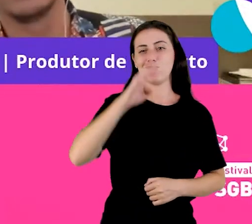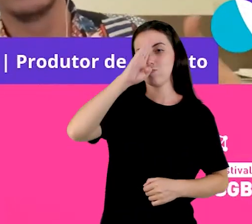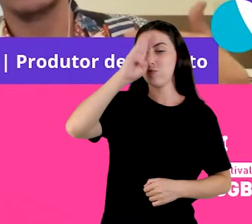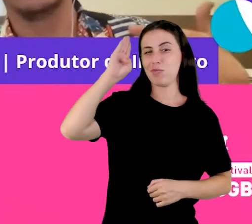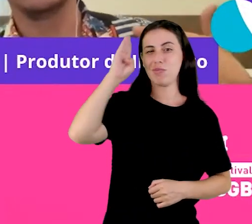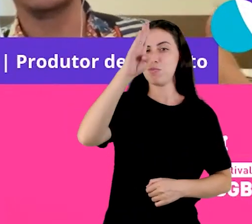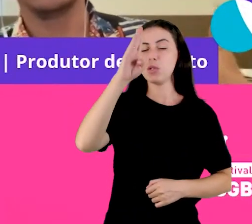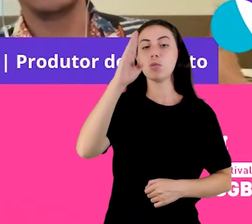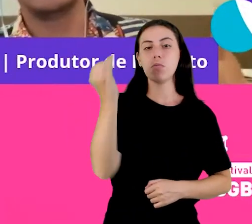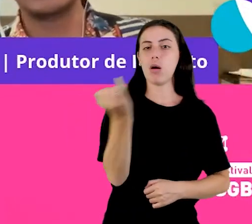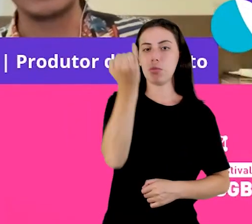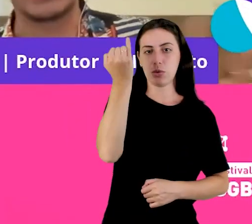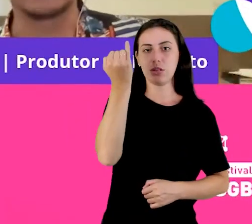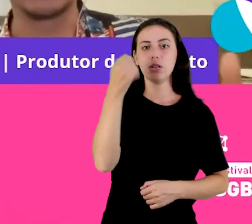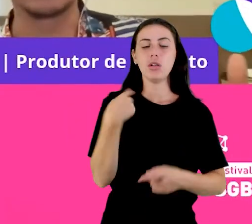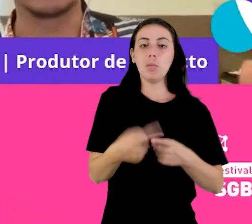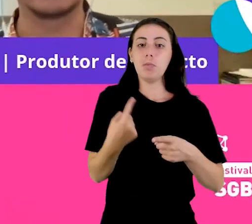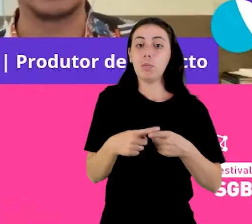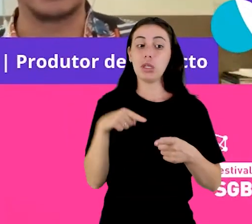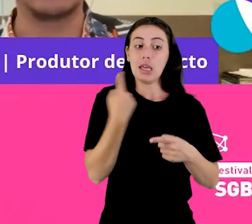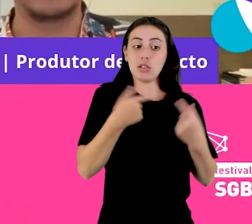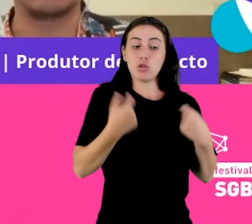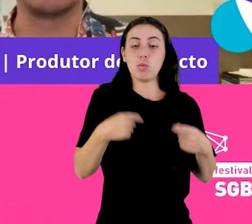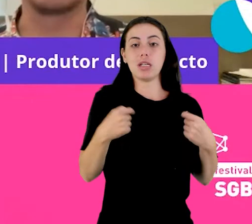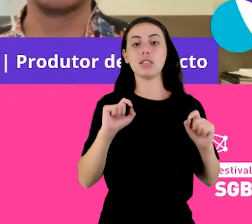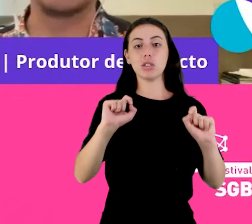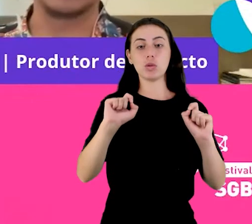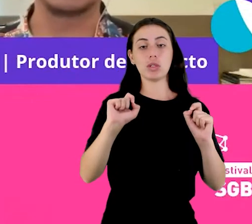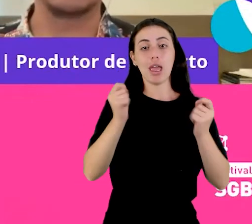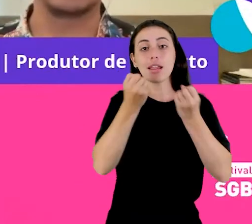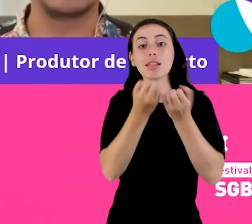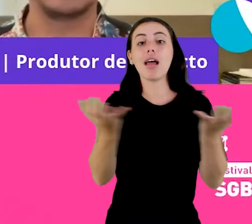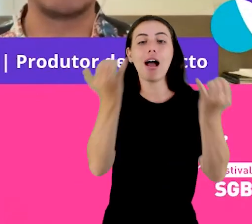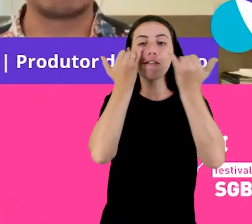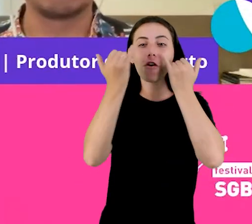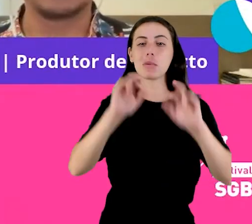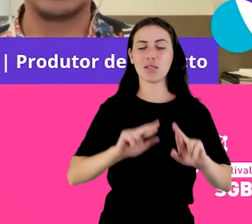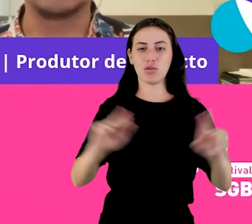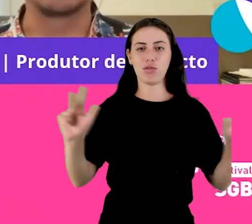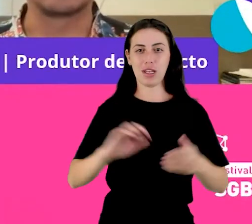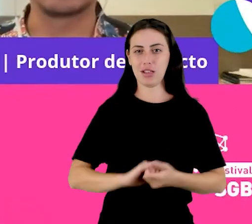rede, e essa estratégia de comunicação é um ponto muito forte, né? Porque